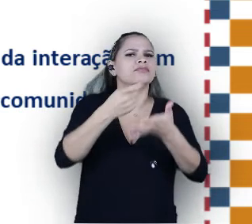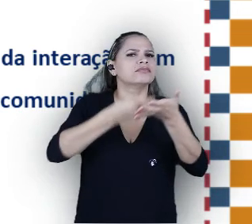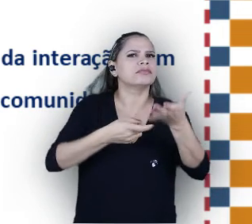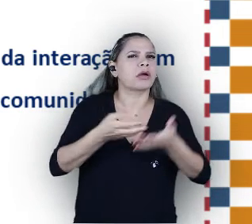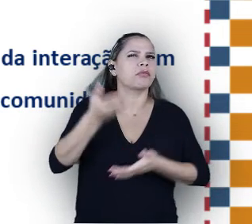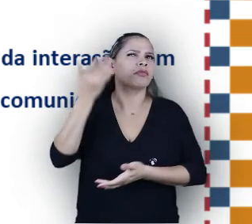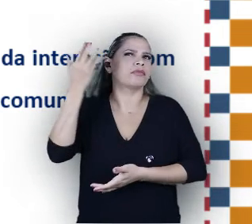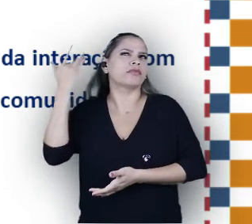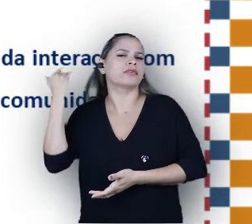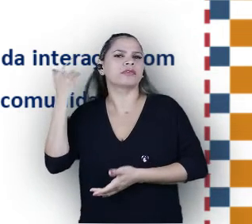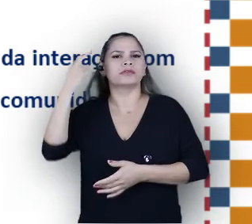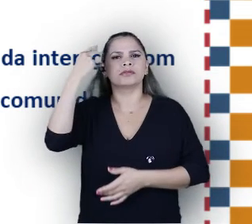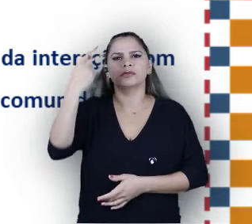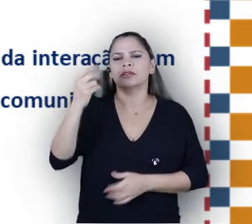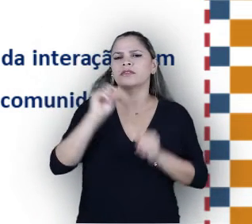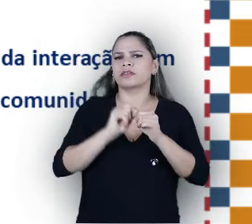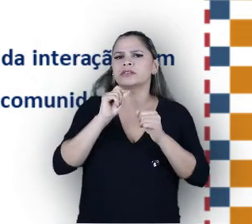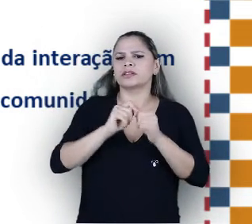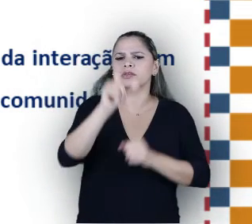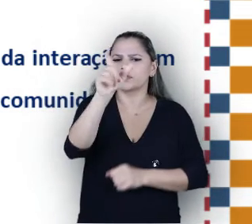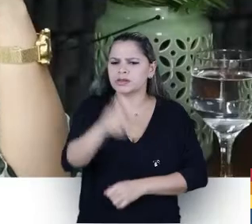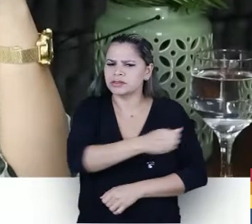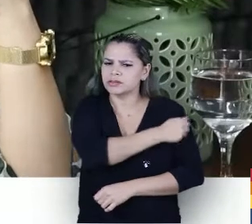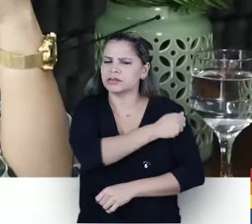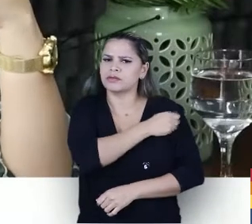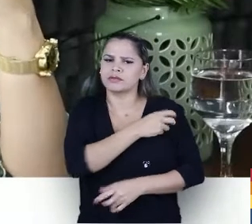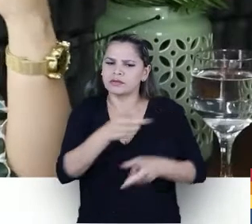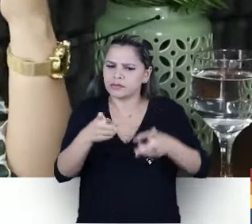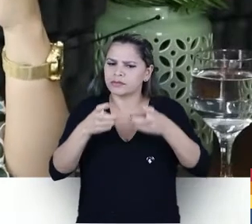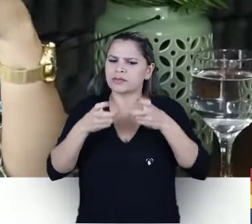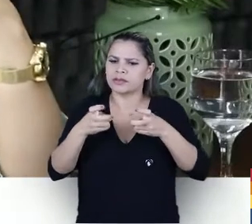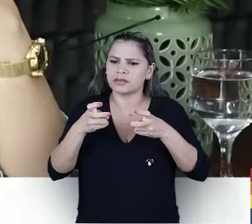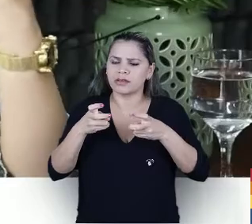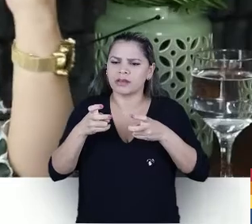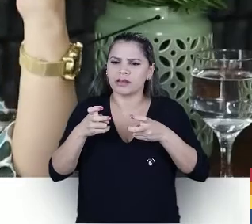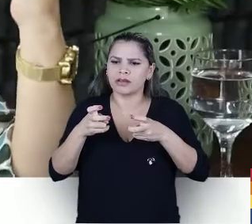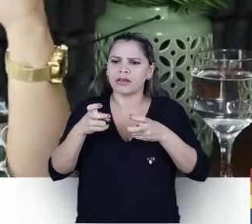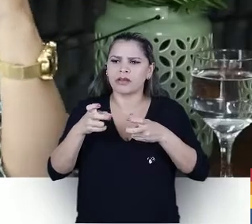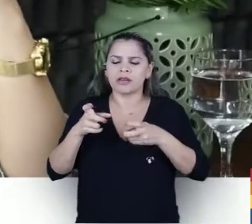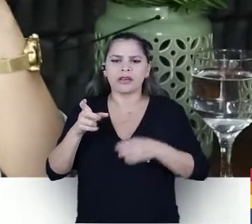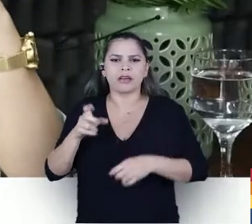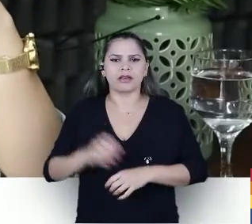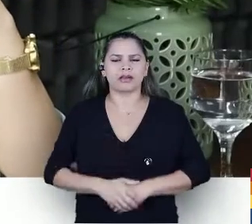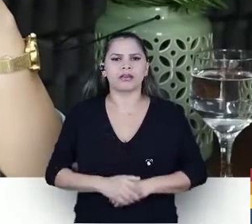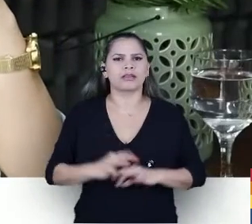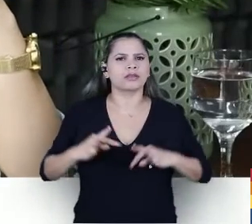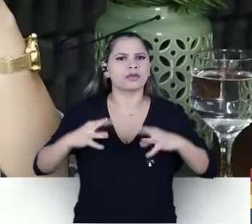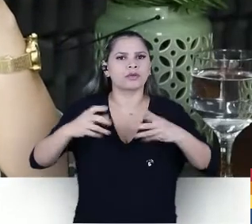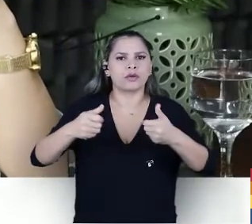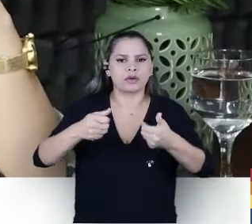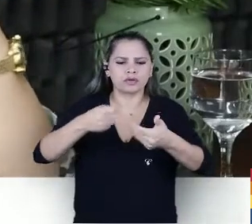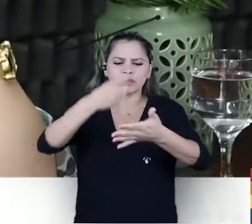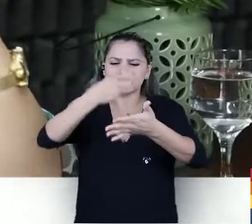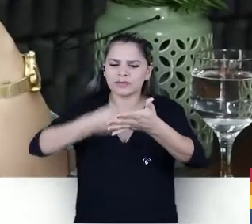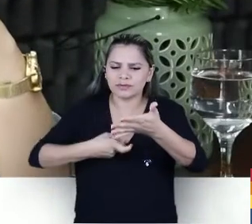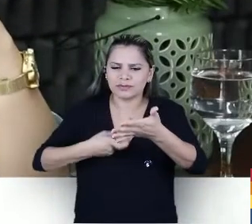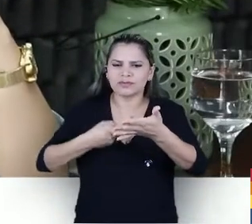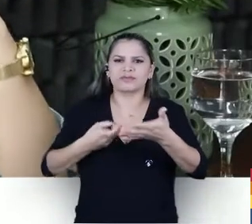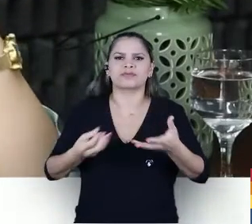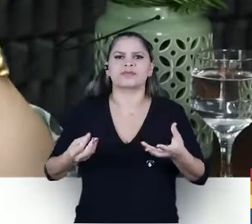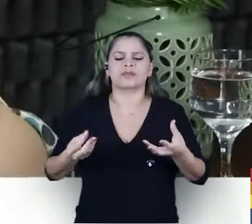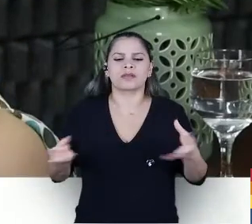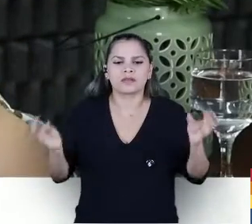conteúdo geográfico, né? Por que não trabalhar um texto antigo, um texto de história? E fazer com que esse